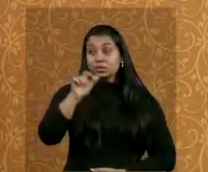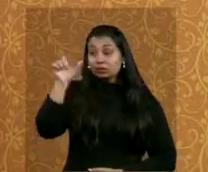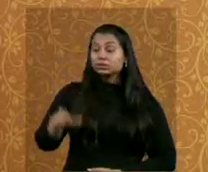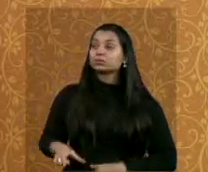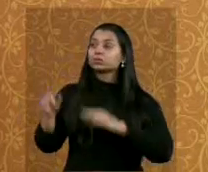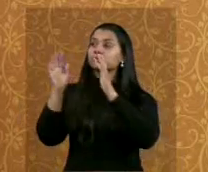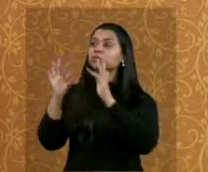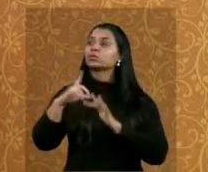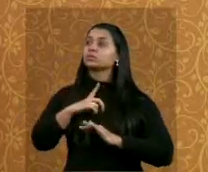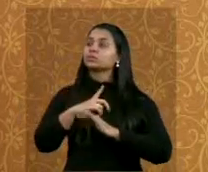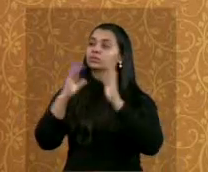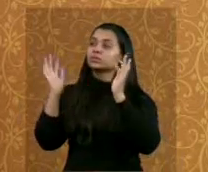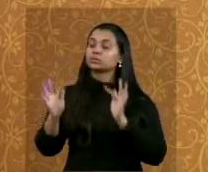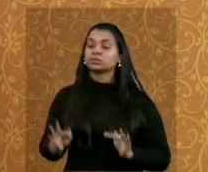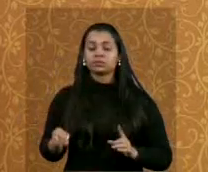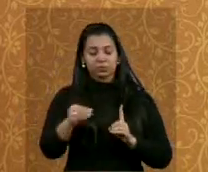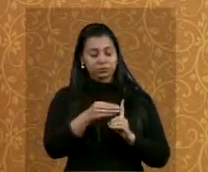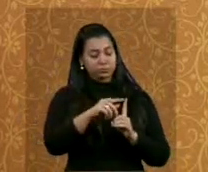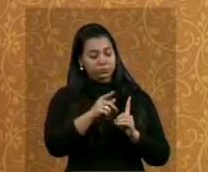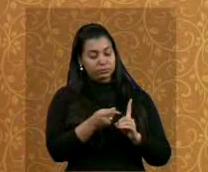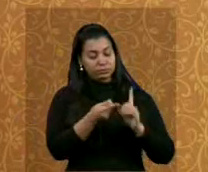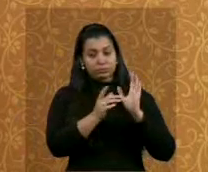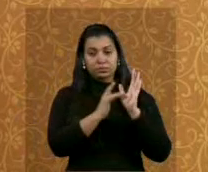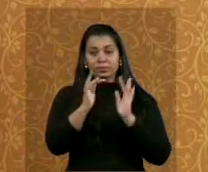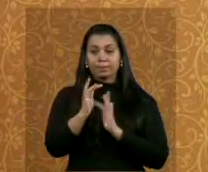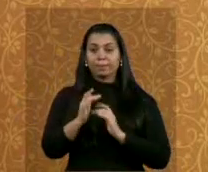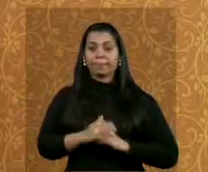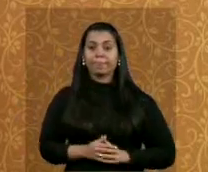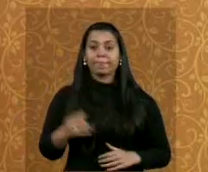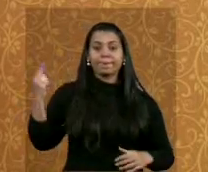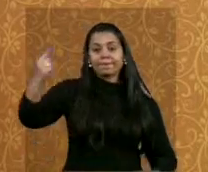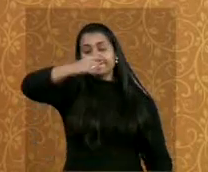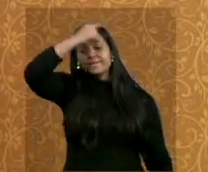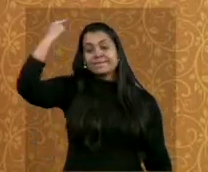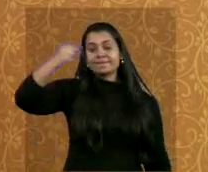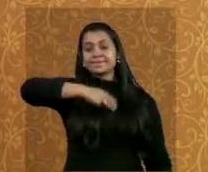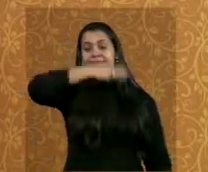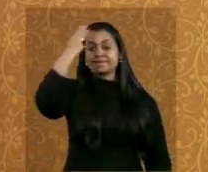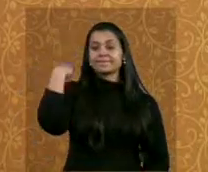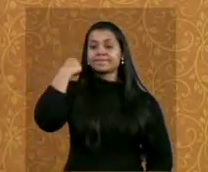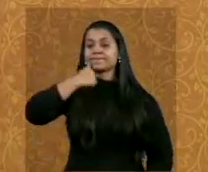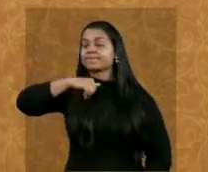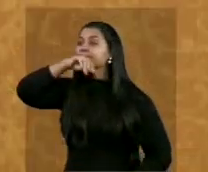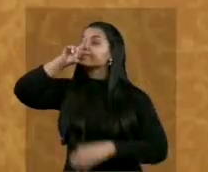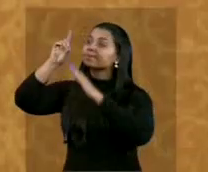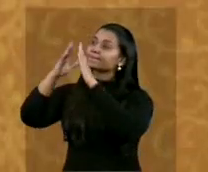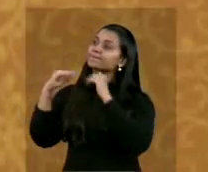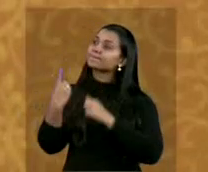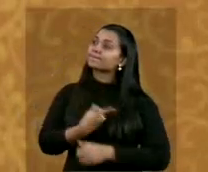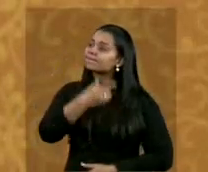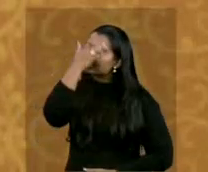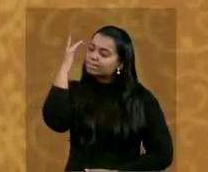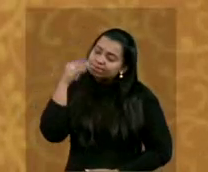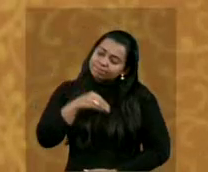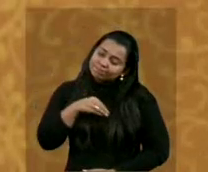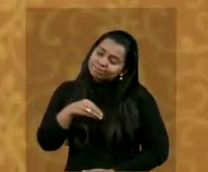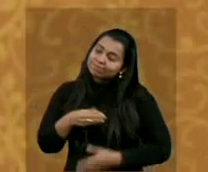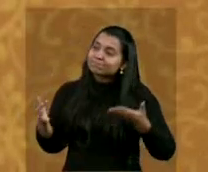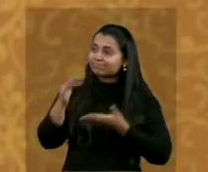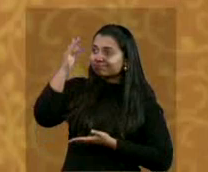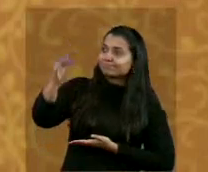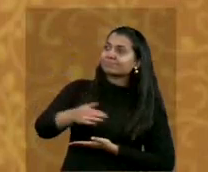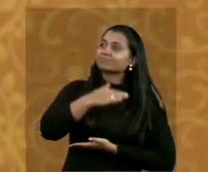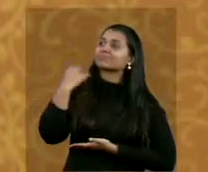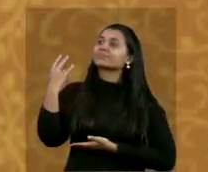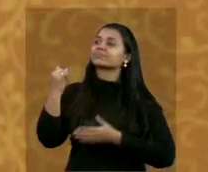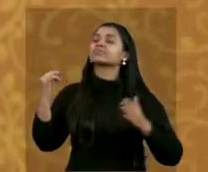convosco. Bendita sois vós entre as mulheres, e bendito é o fruto do vosso ventre, Jesus. Santa Maria, Mãe de Deus, rogai por